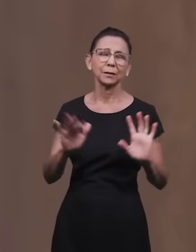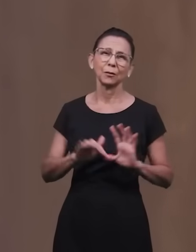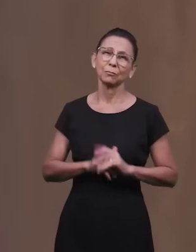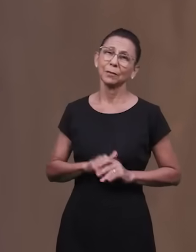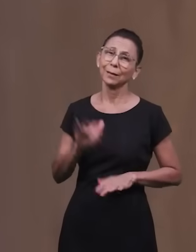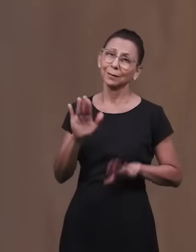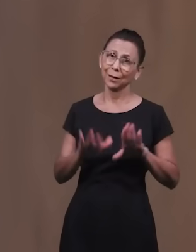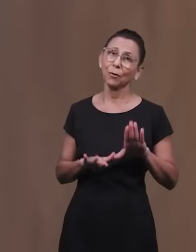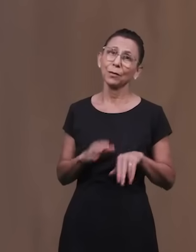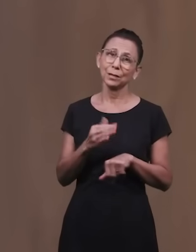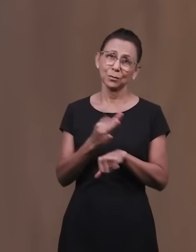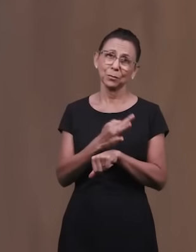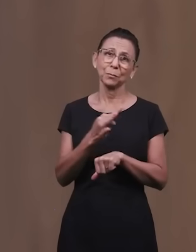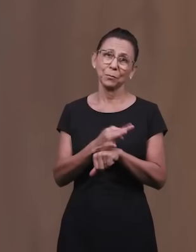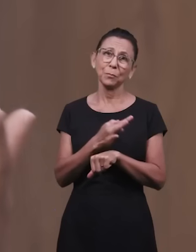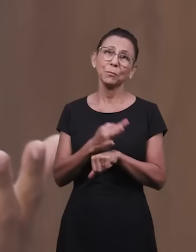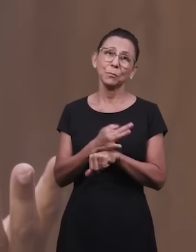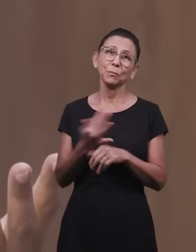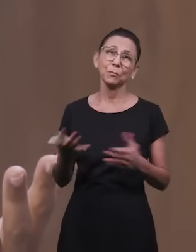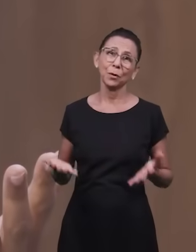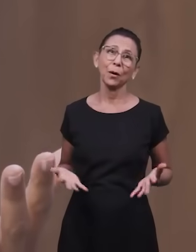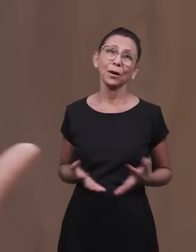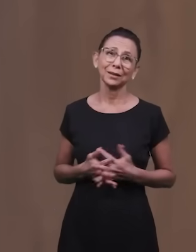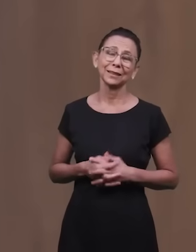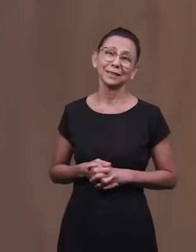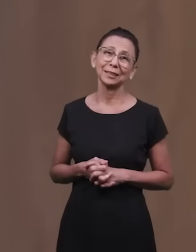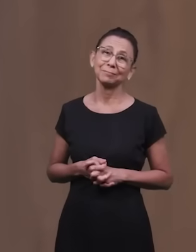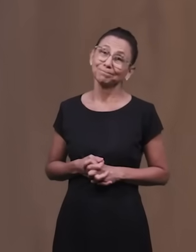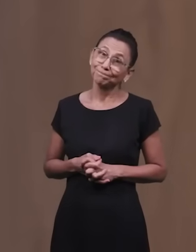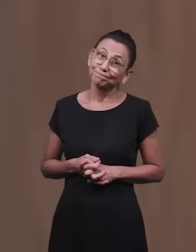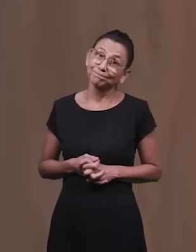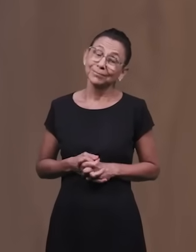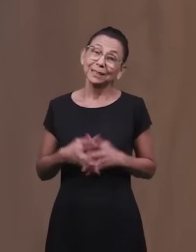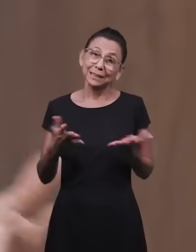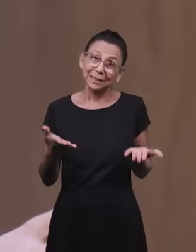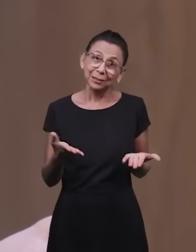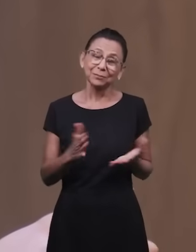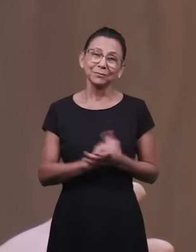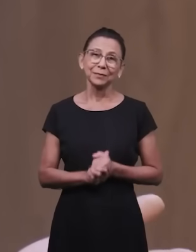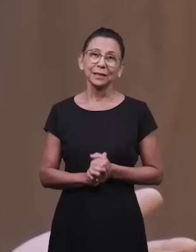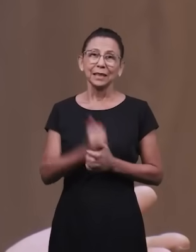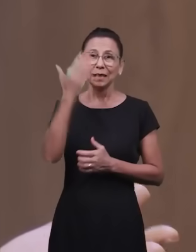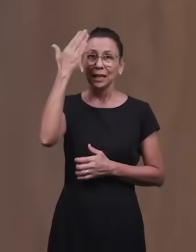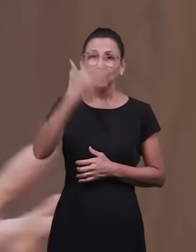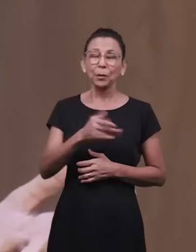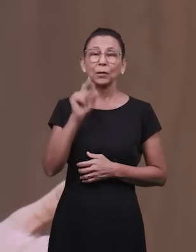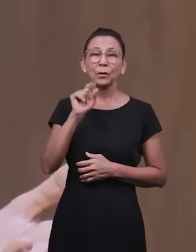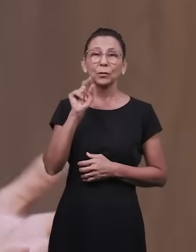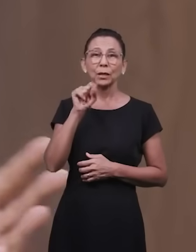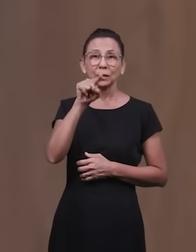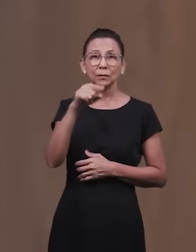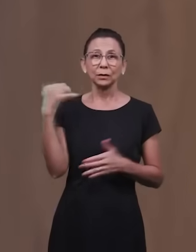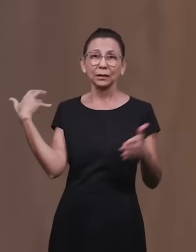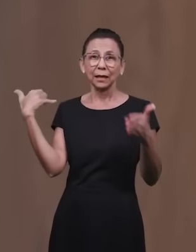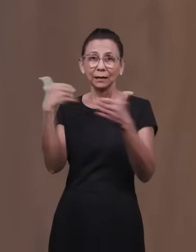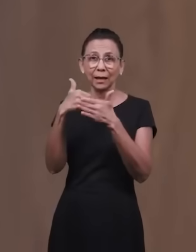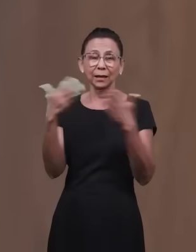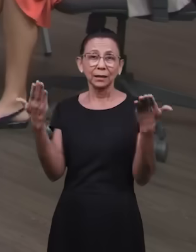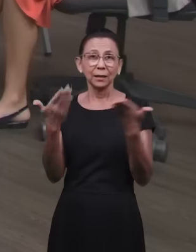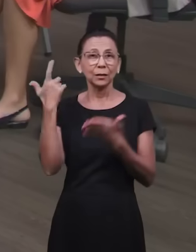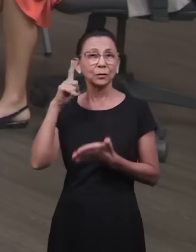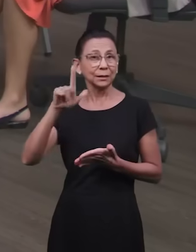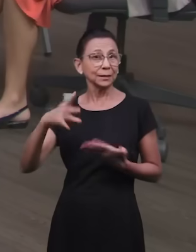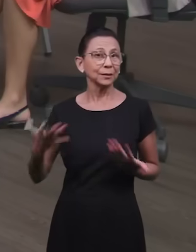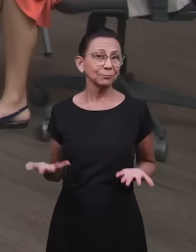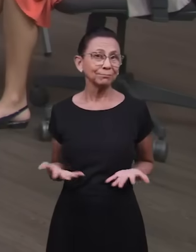É possível que você aguente, e a prova disso é que tudo que você já vivenciou, você aguentou, viu? Chegou até aqui.